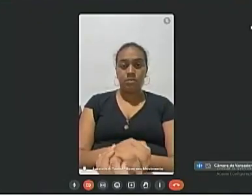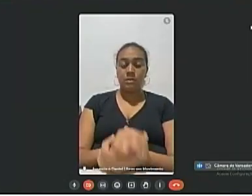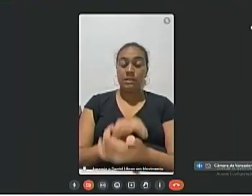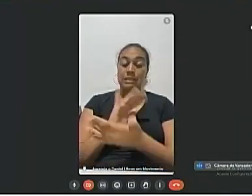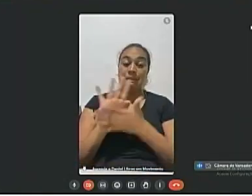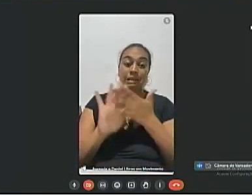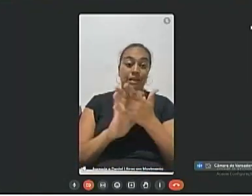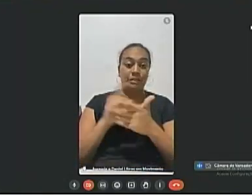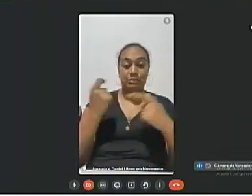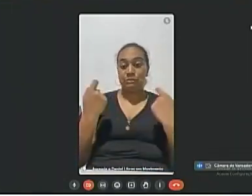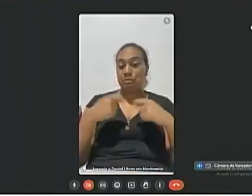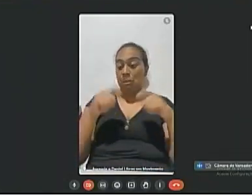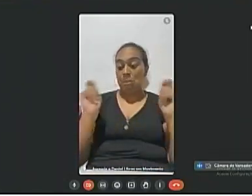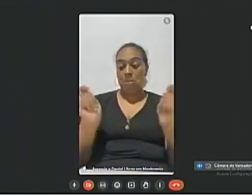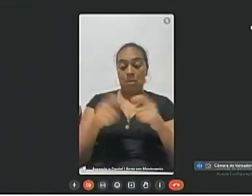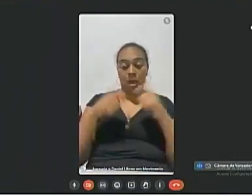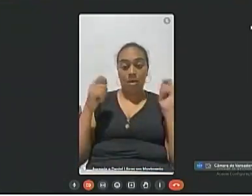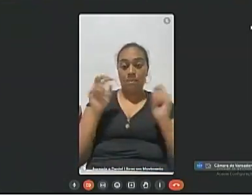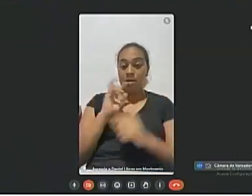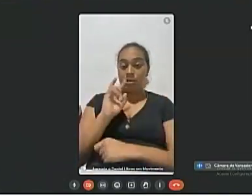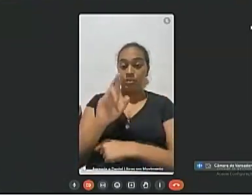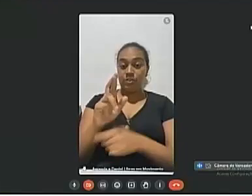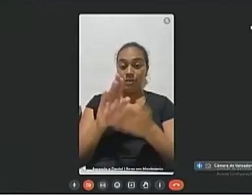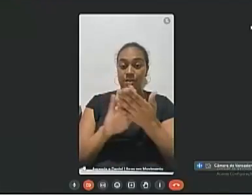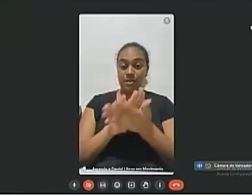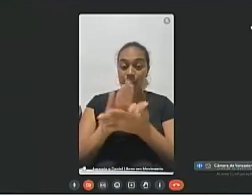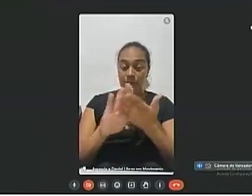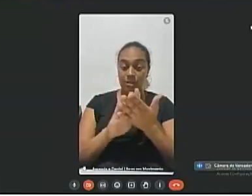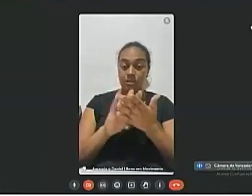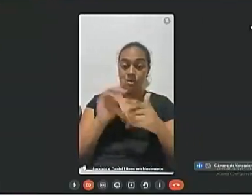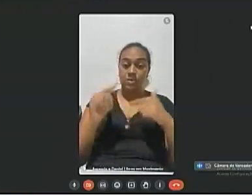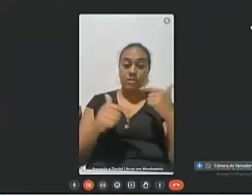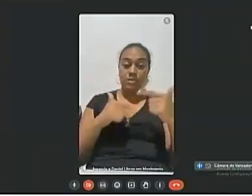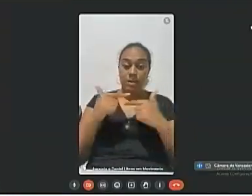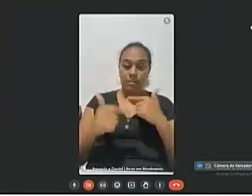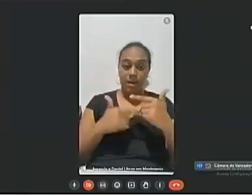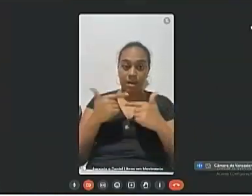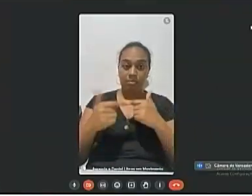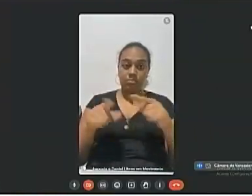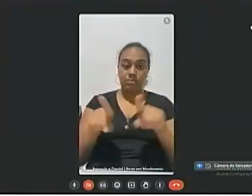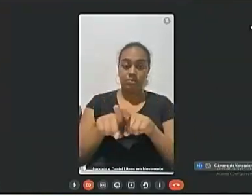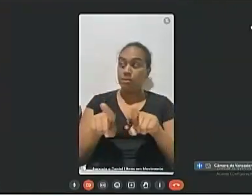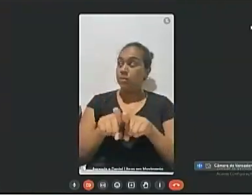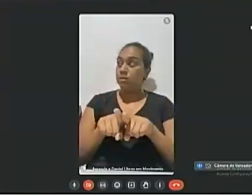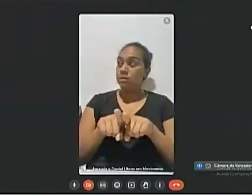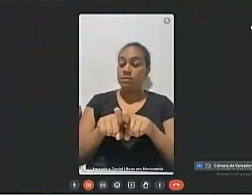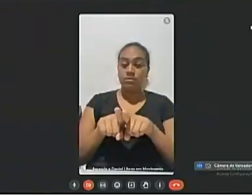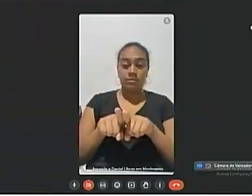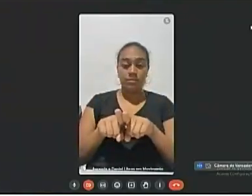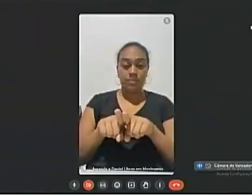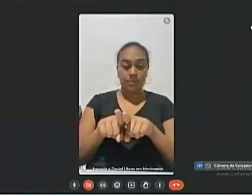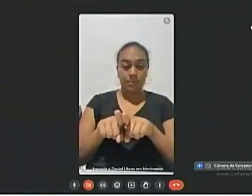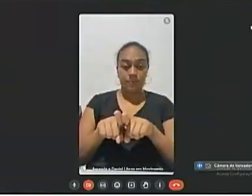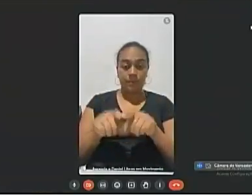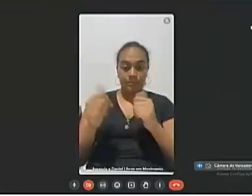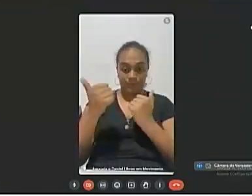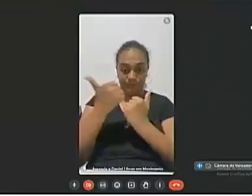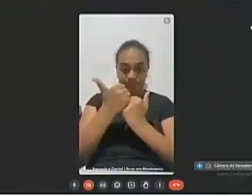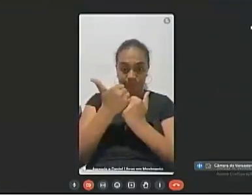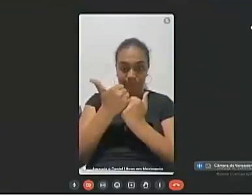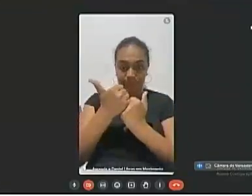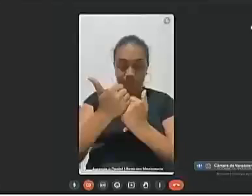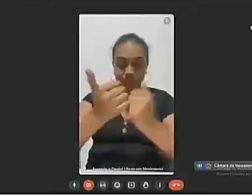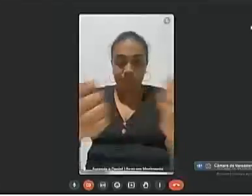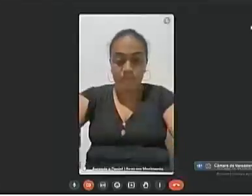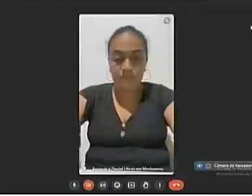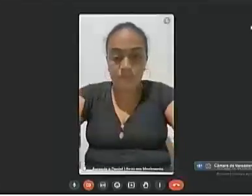tem mágica para resolver o assunto das enchentes aqui. São obras monumentais que deveriam ser feitas. para tentar duplicar o